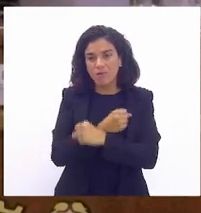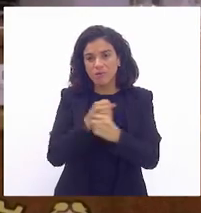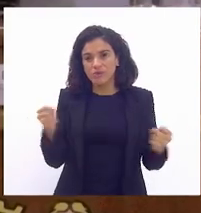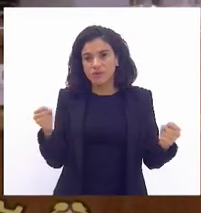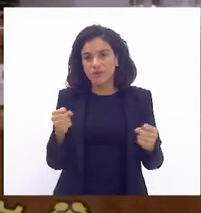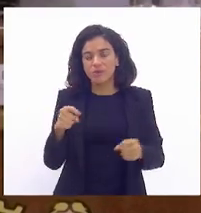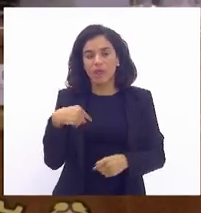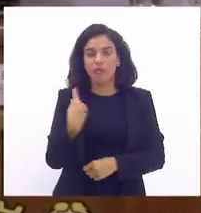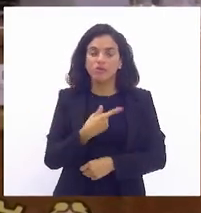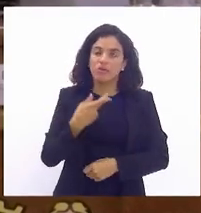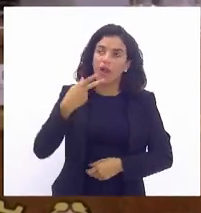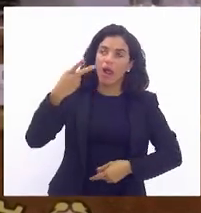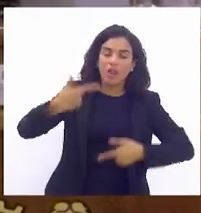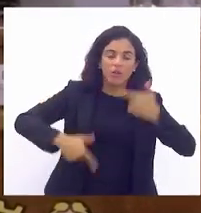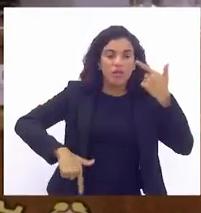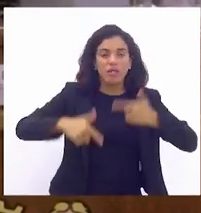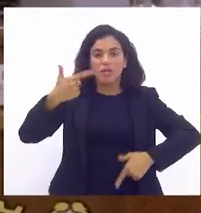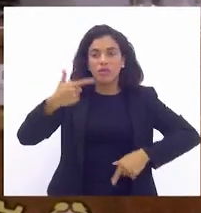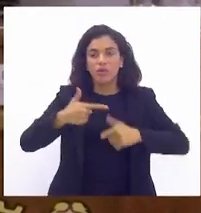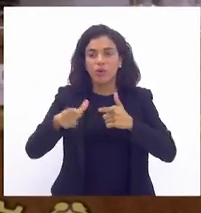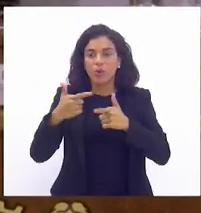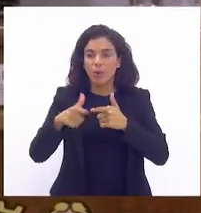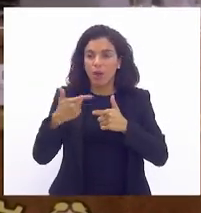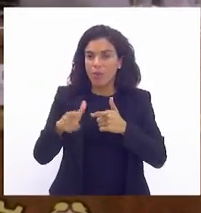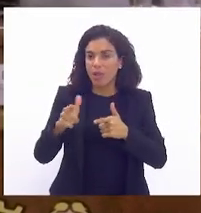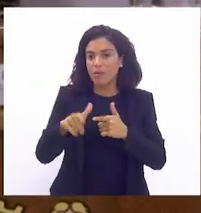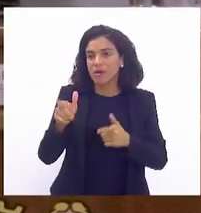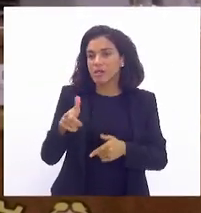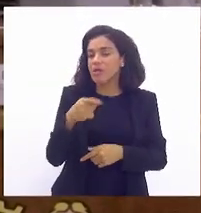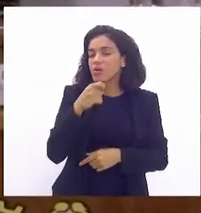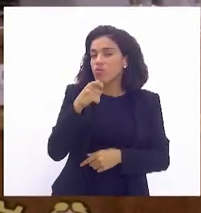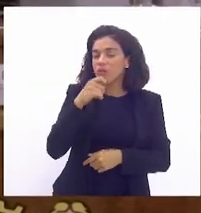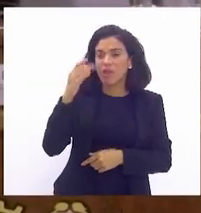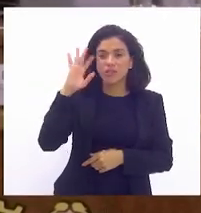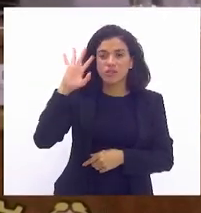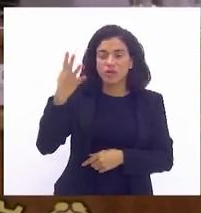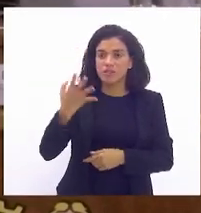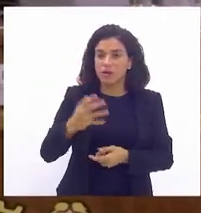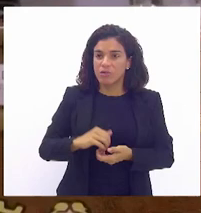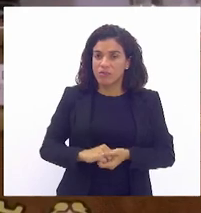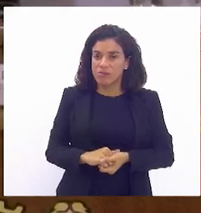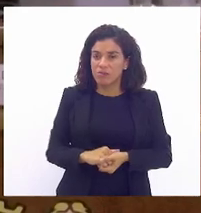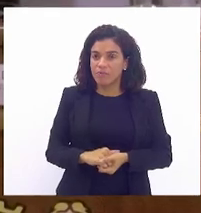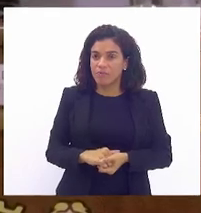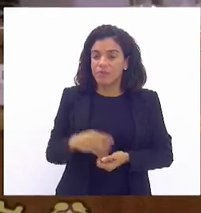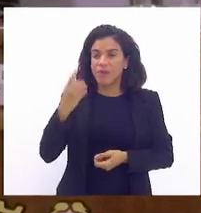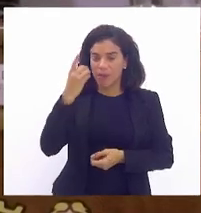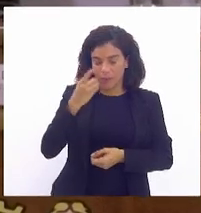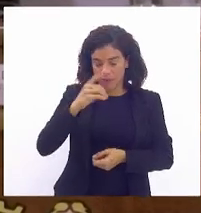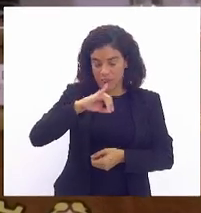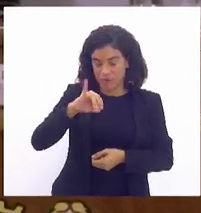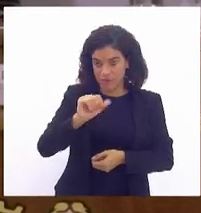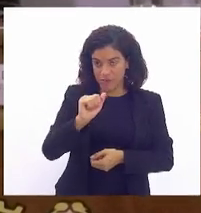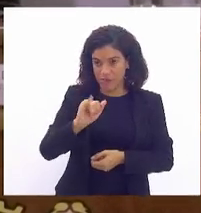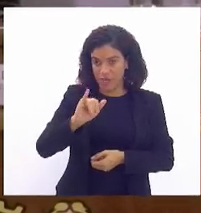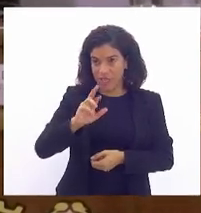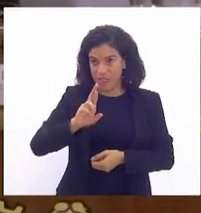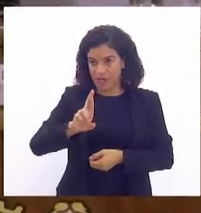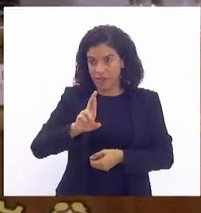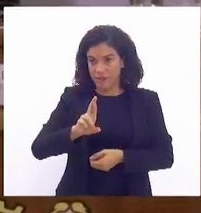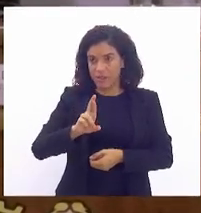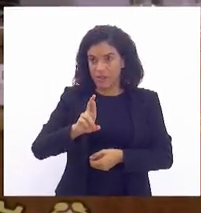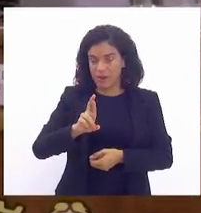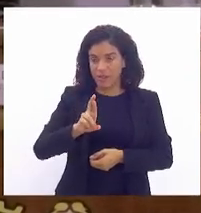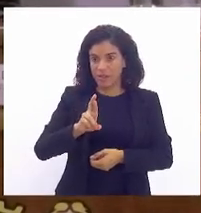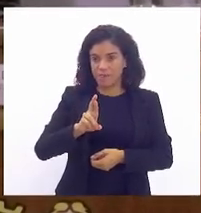gente fique falando dos problemas que todo mundo sabe e não da solução. Deputado Jair, a resposta do INEA, e